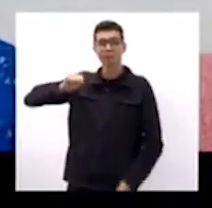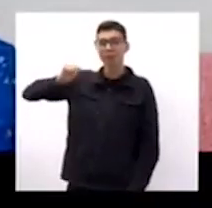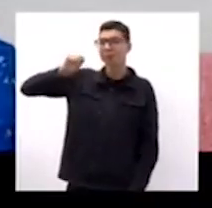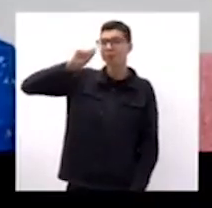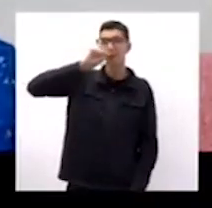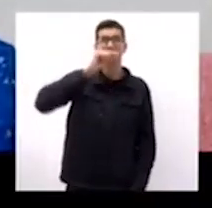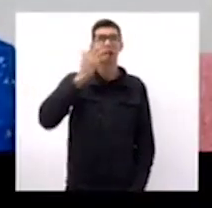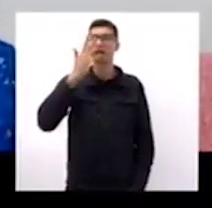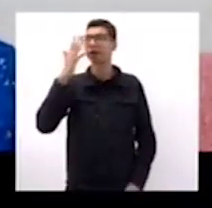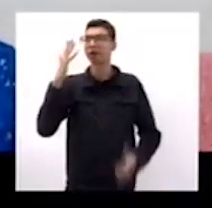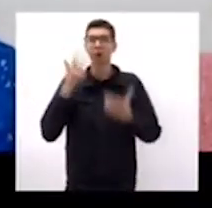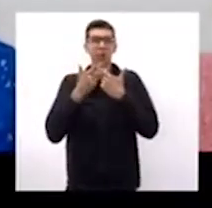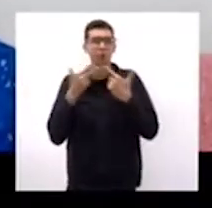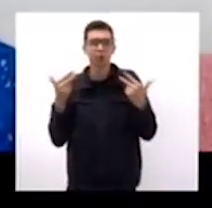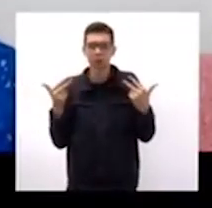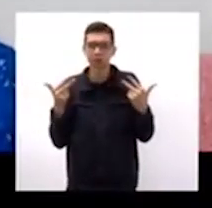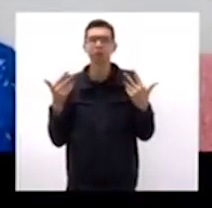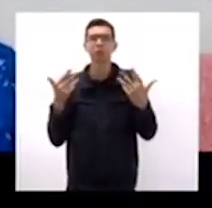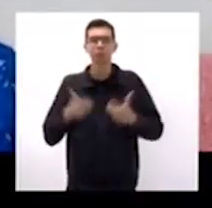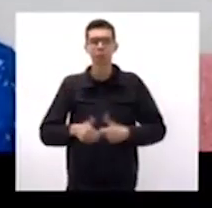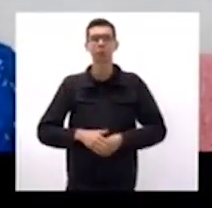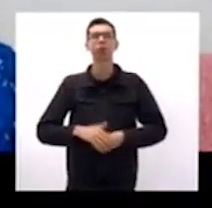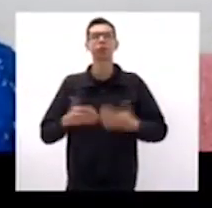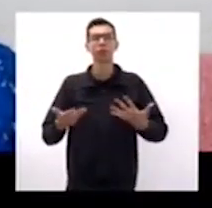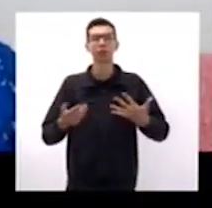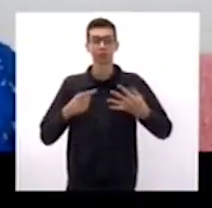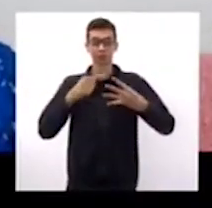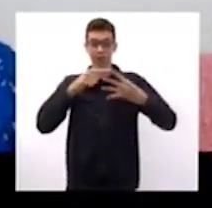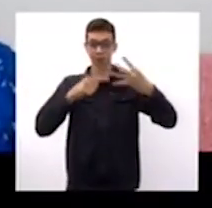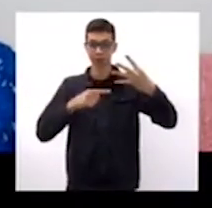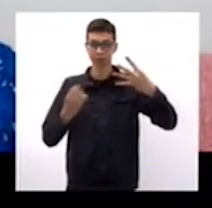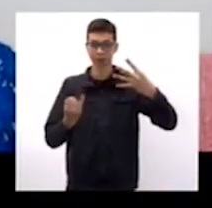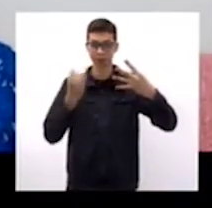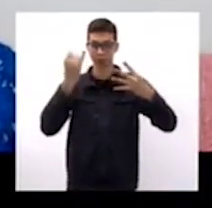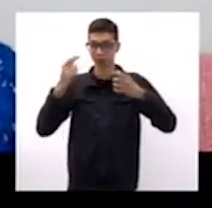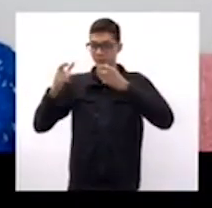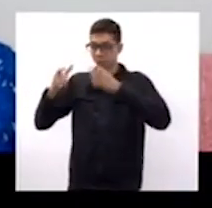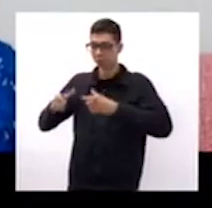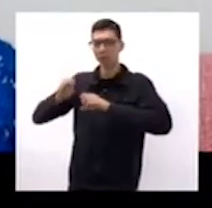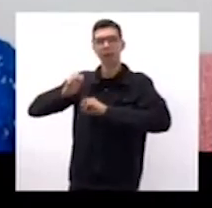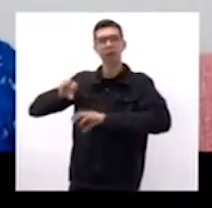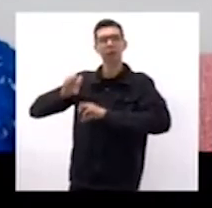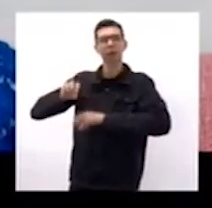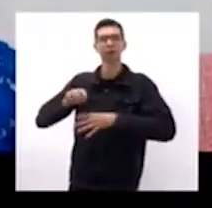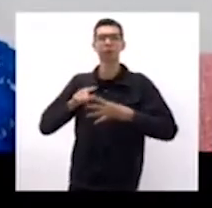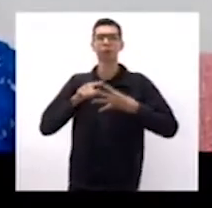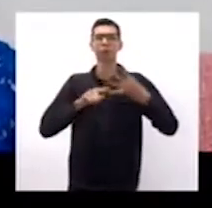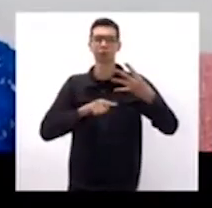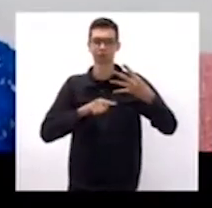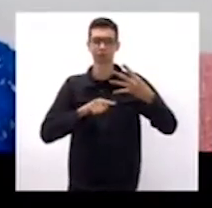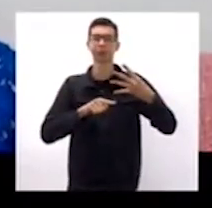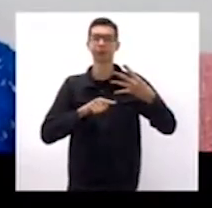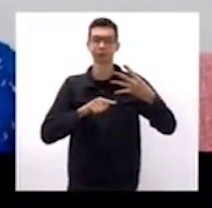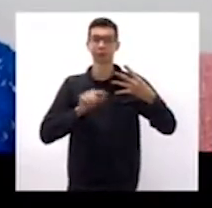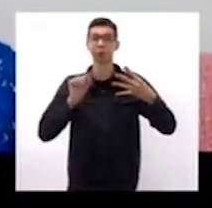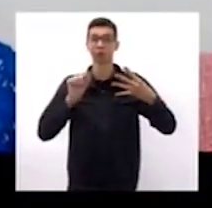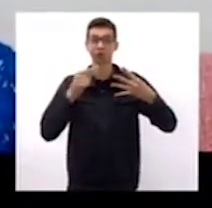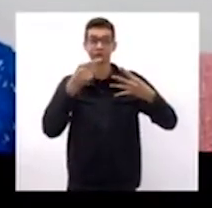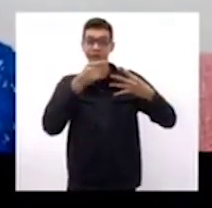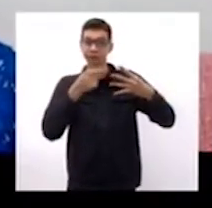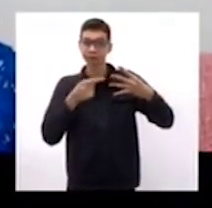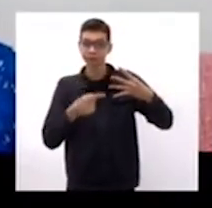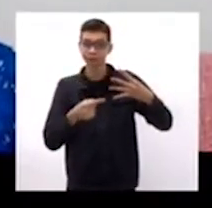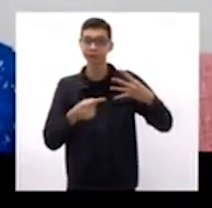definição aponta 4 dimensões importantes nesses ambientes educacionais. Essas 4 dimensões precisam